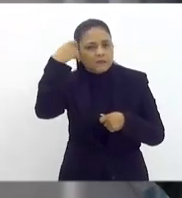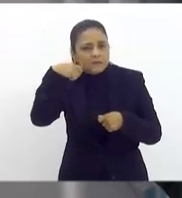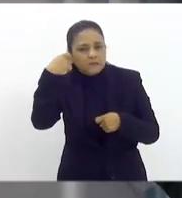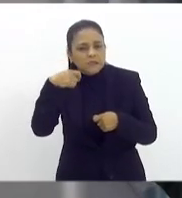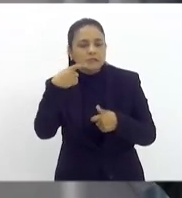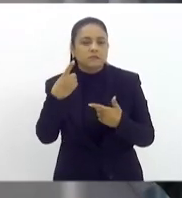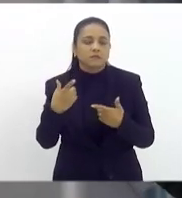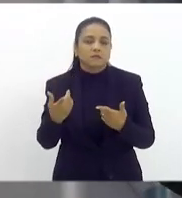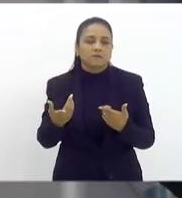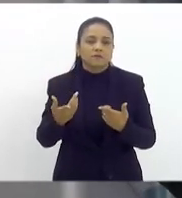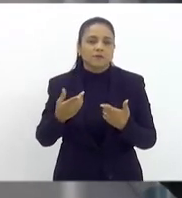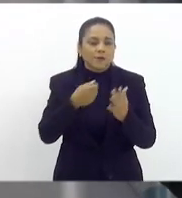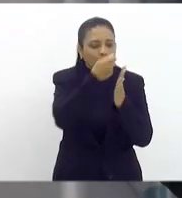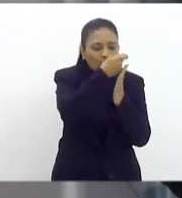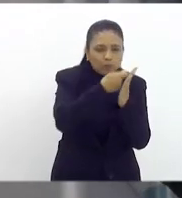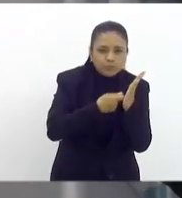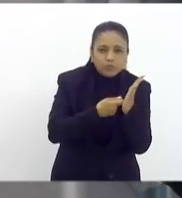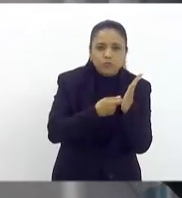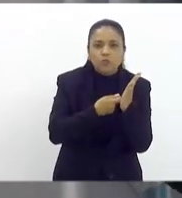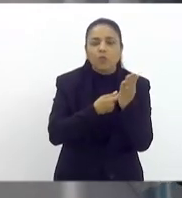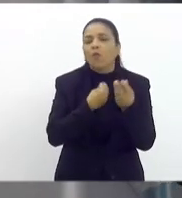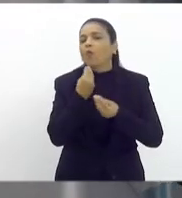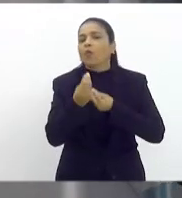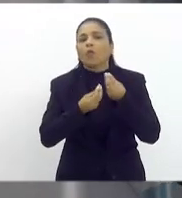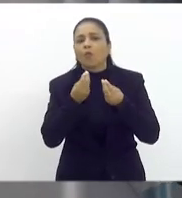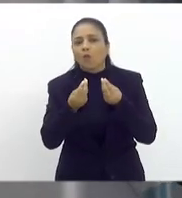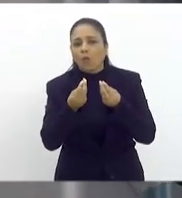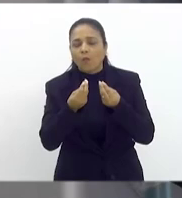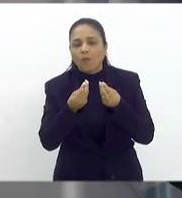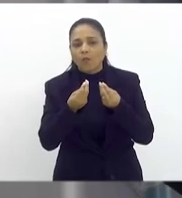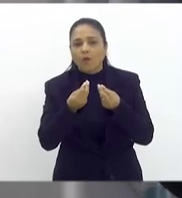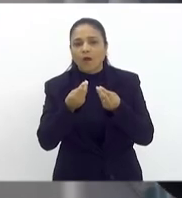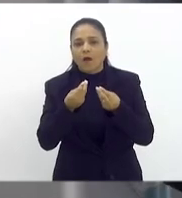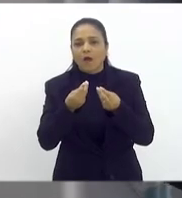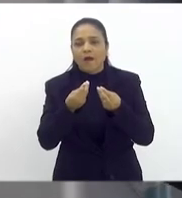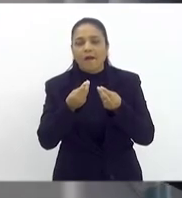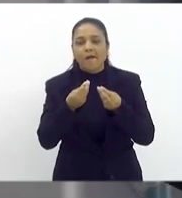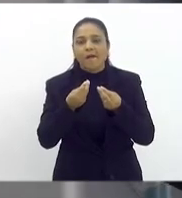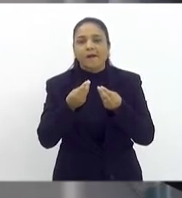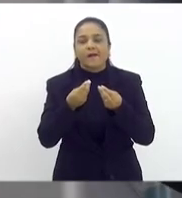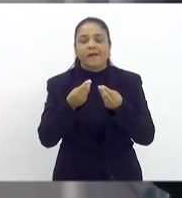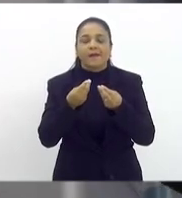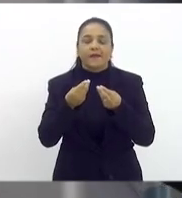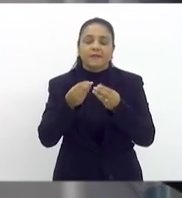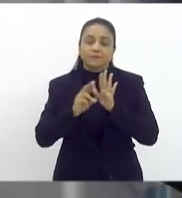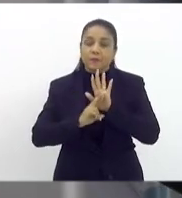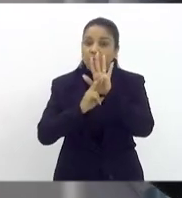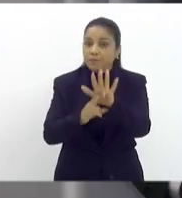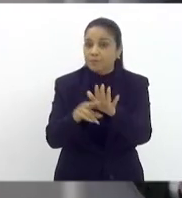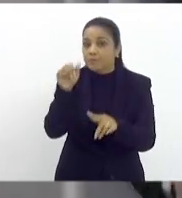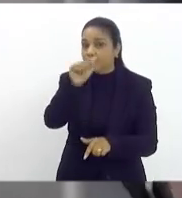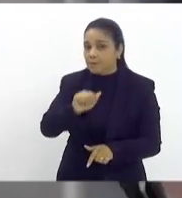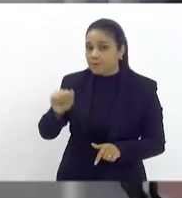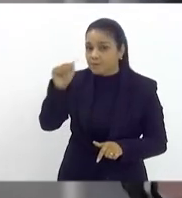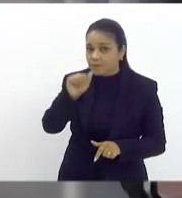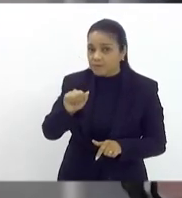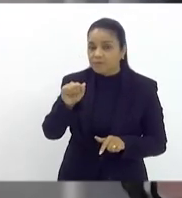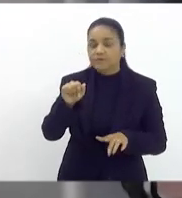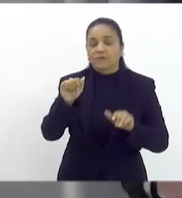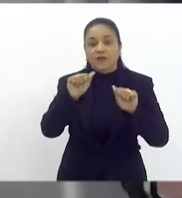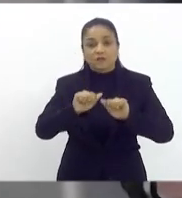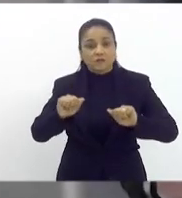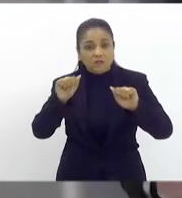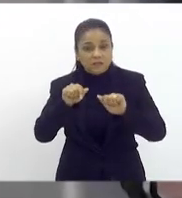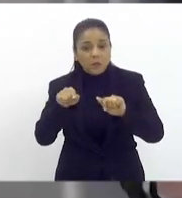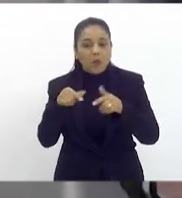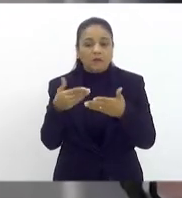compositores e tantos outros, a presença das associações. Infelizmente, apesar de convocadas,